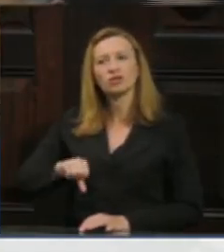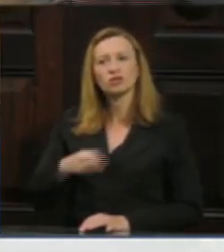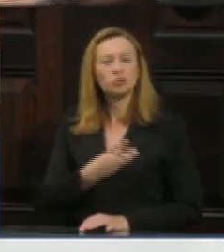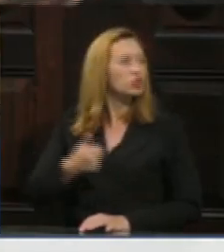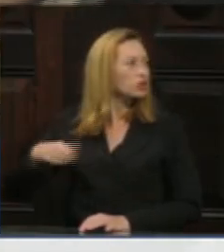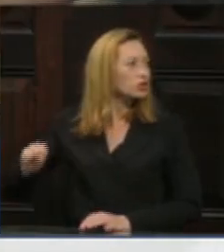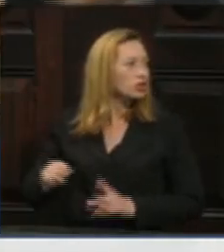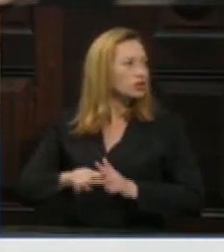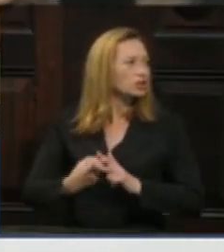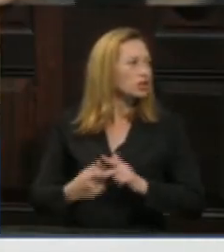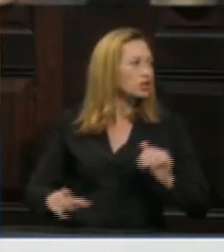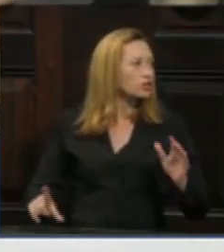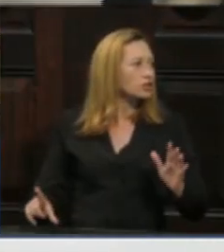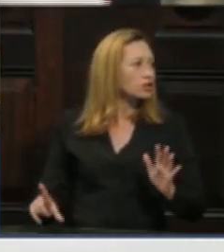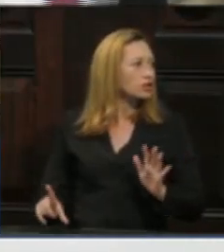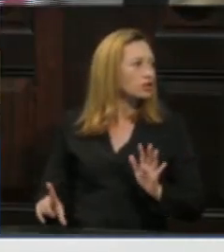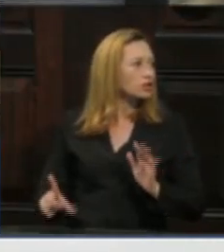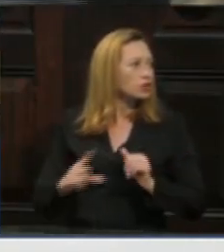Um instante.